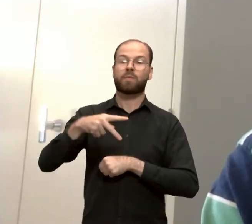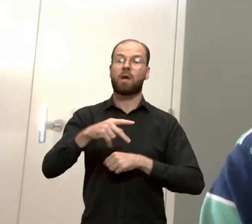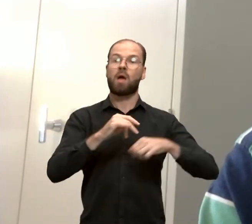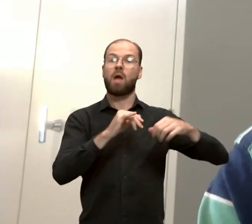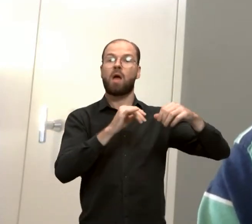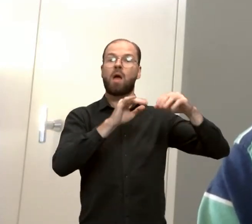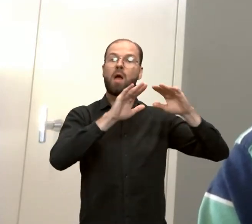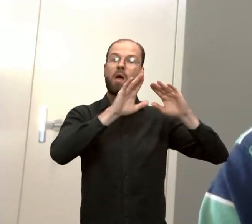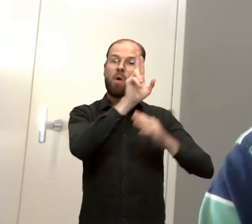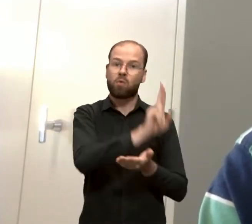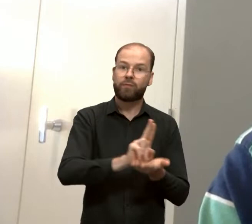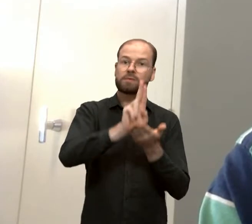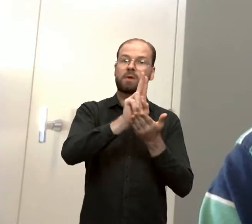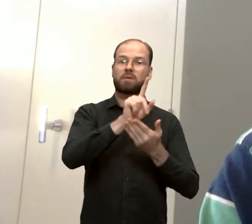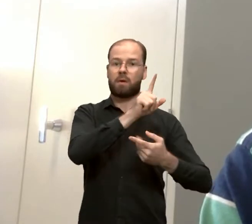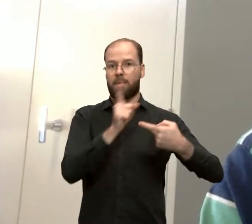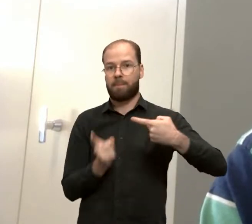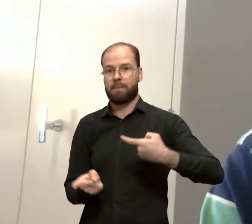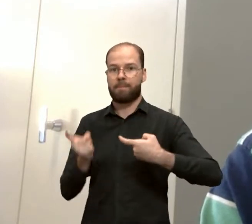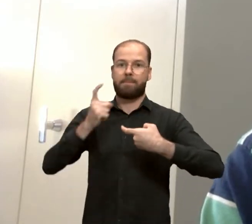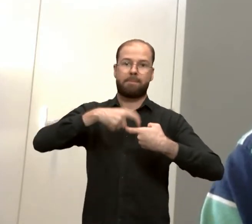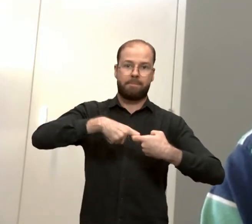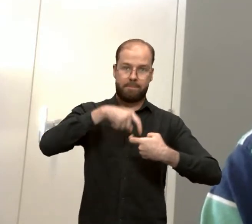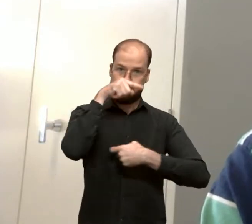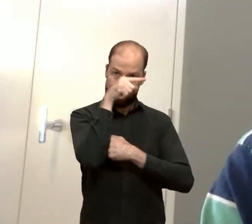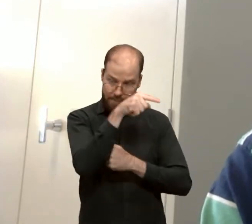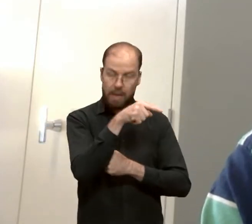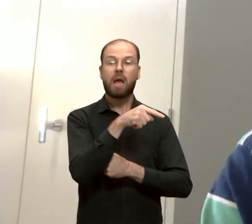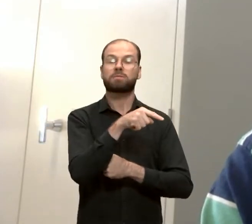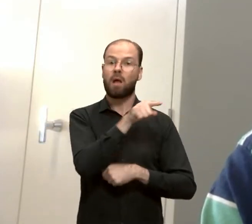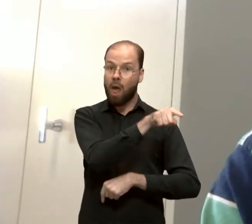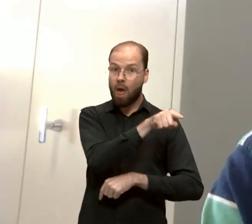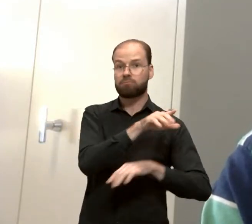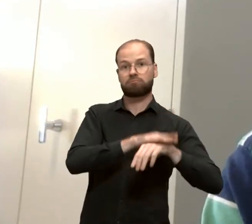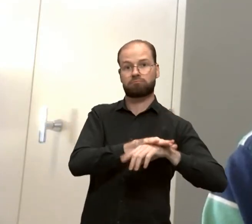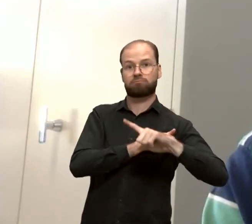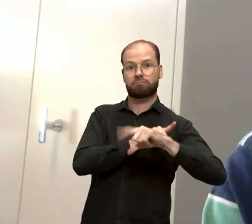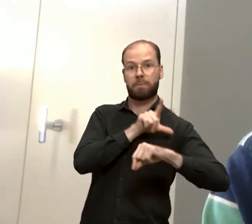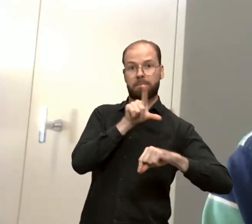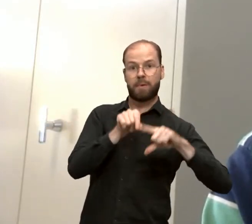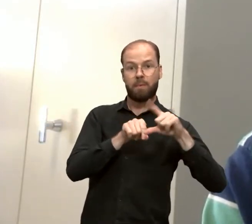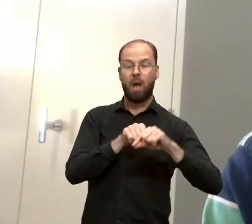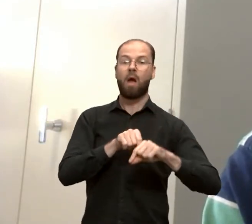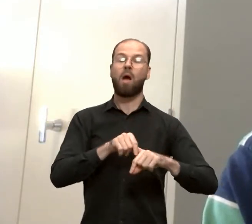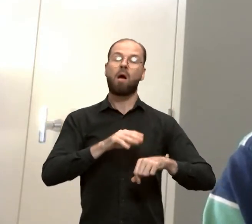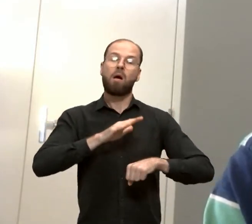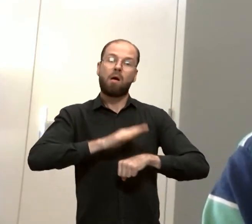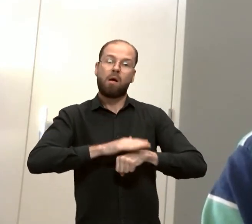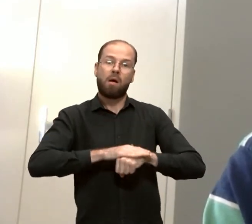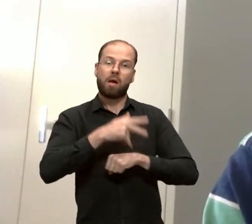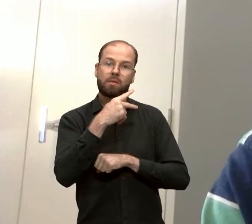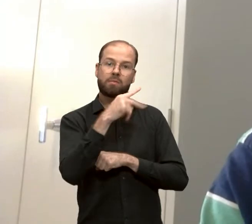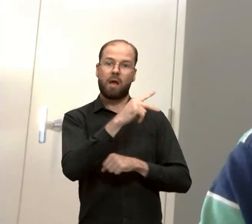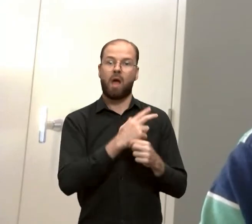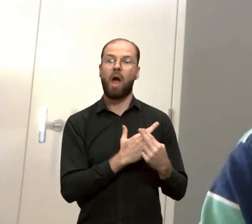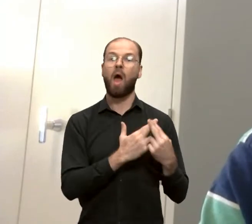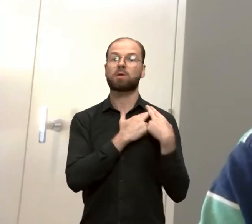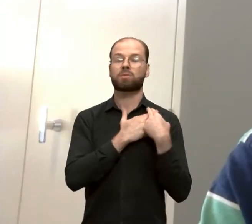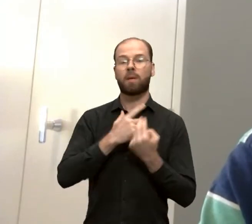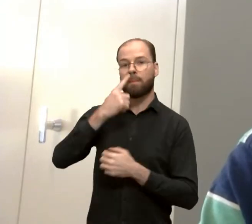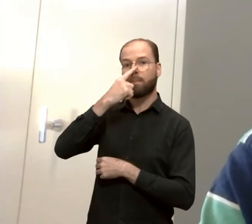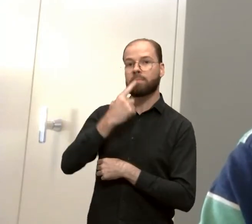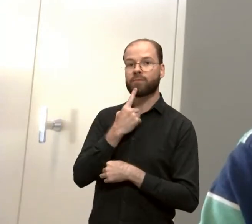parceiras, que fazem a seleção definitiva do estudante conforme o perfil de interesse deles e delas.